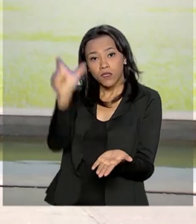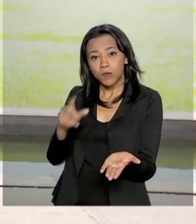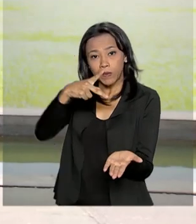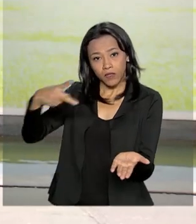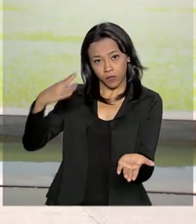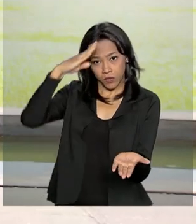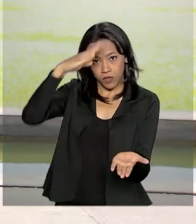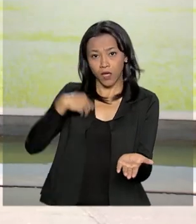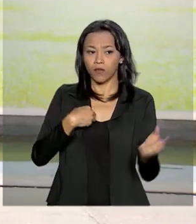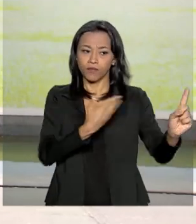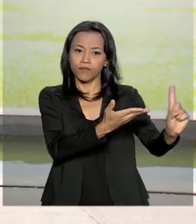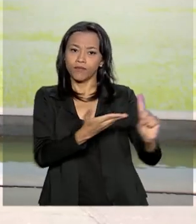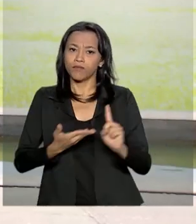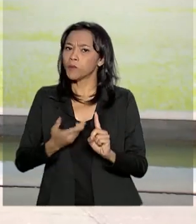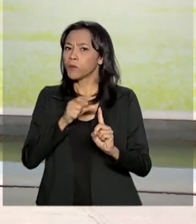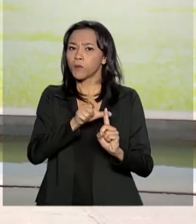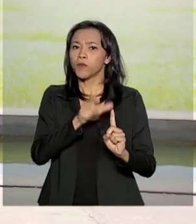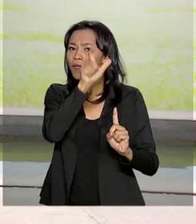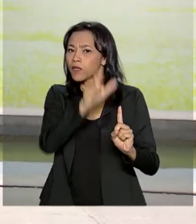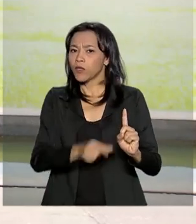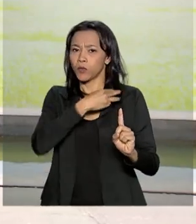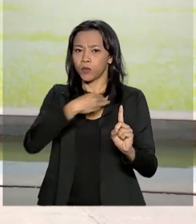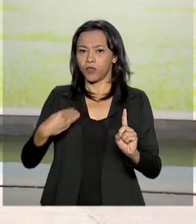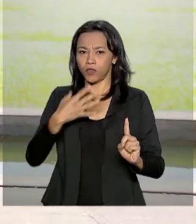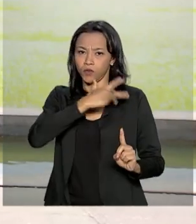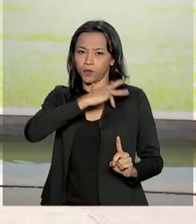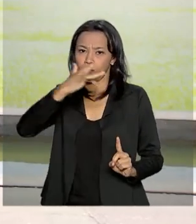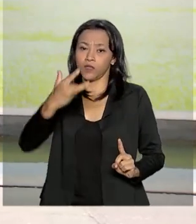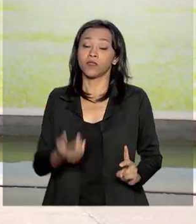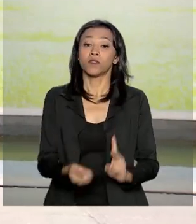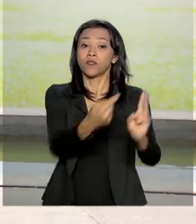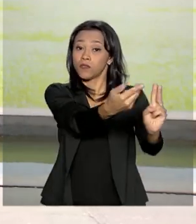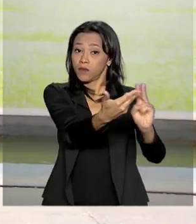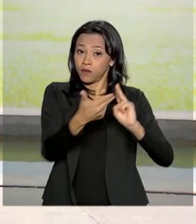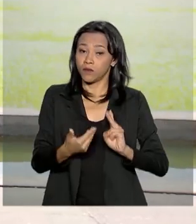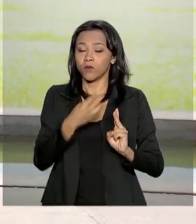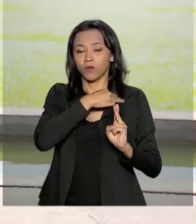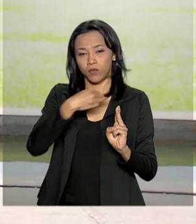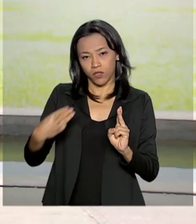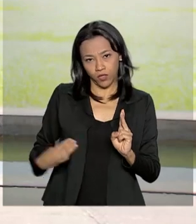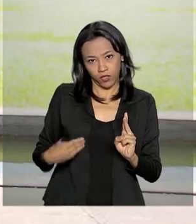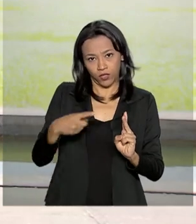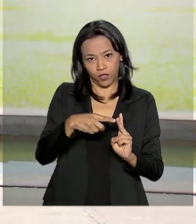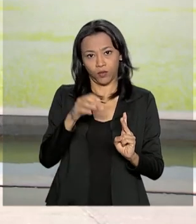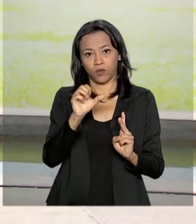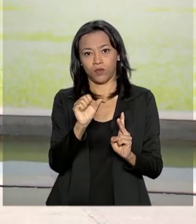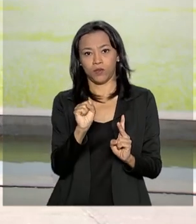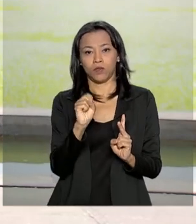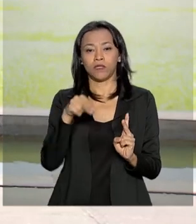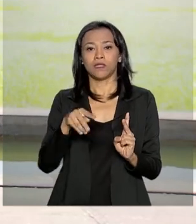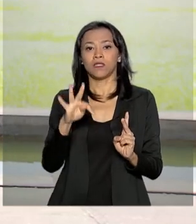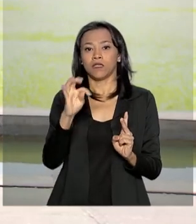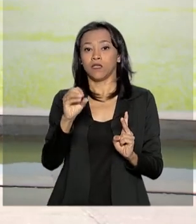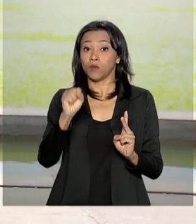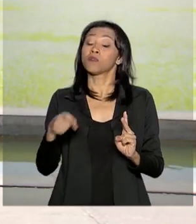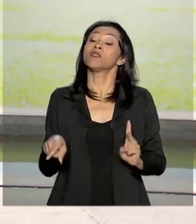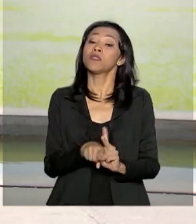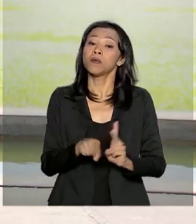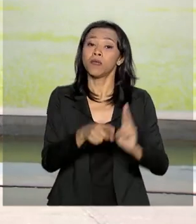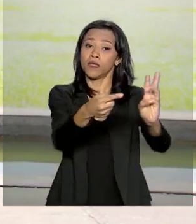ministro chefe da casa civil ônix lorenzoni o ministro chefe da secretaria de governo santos cruz e do gabinete de segurança institucional